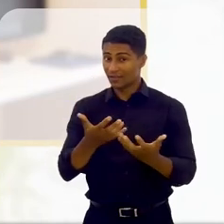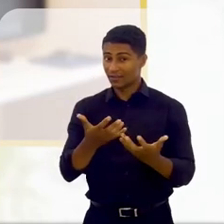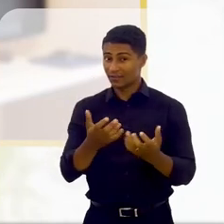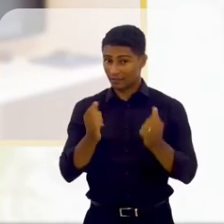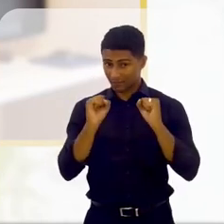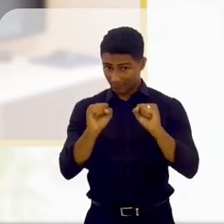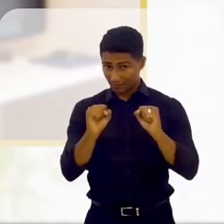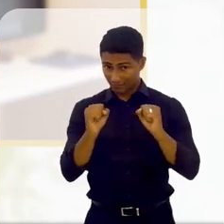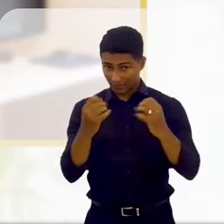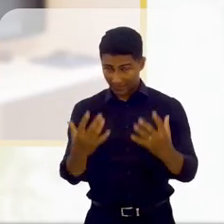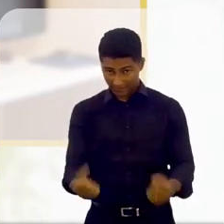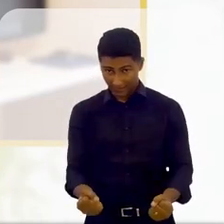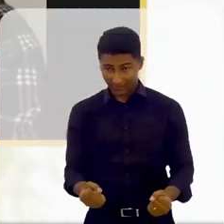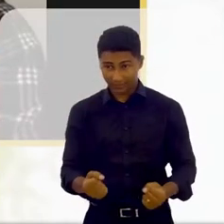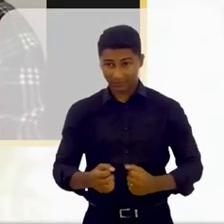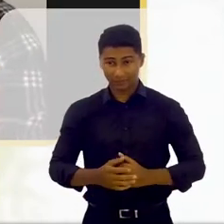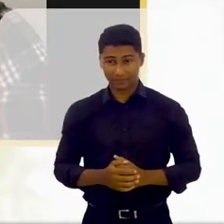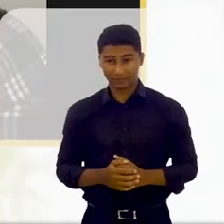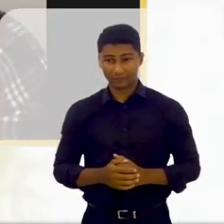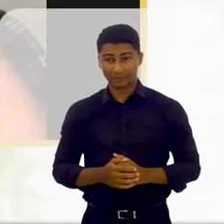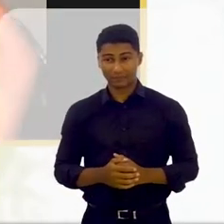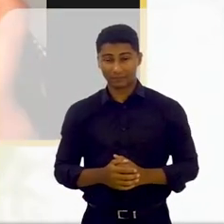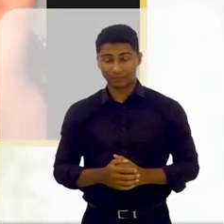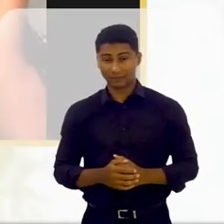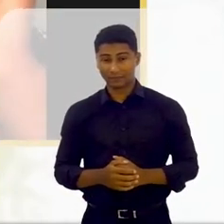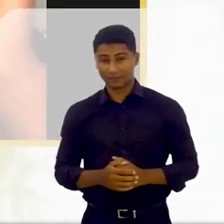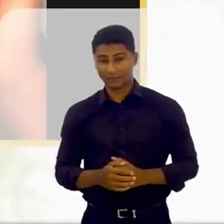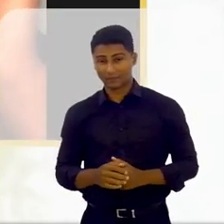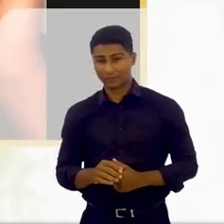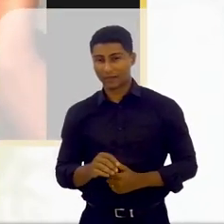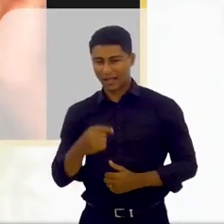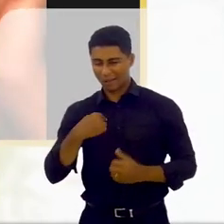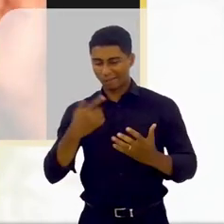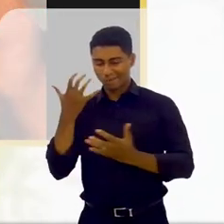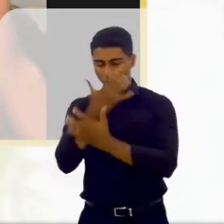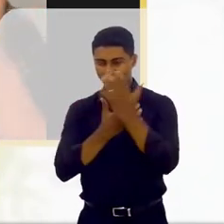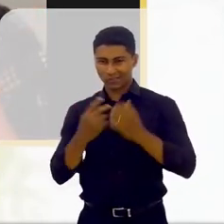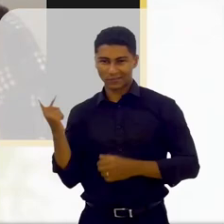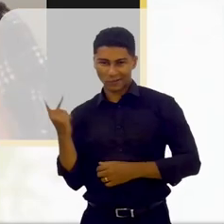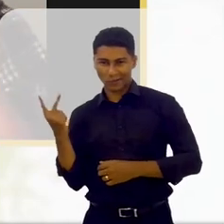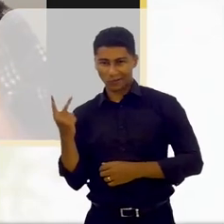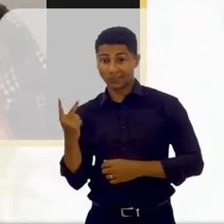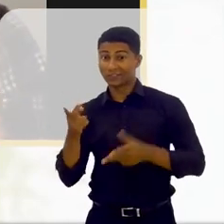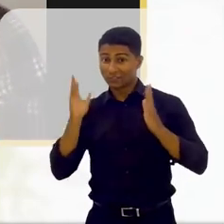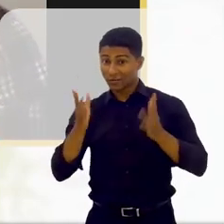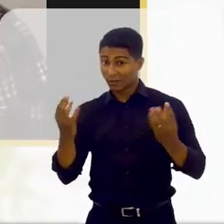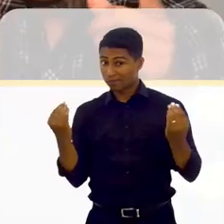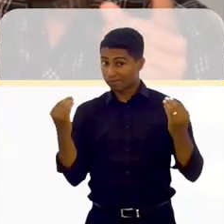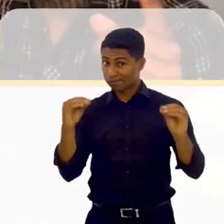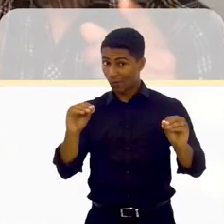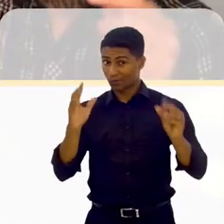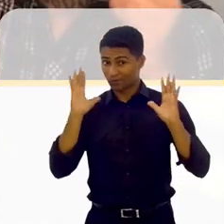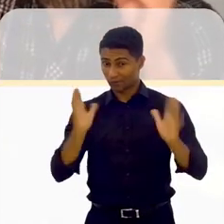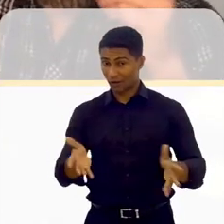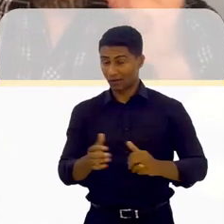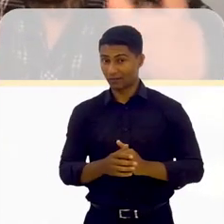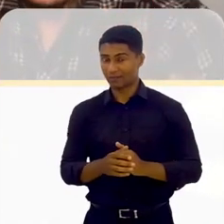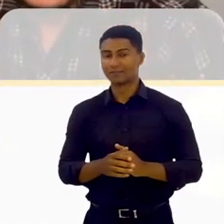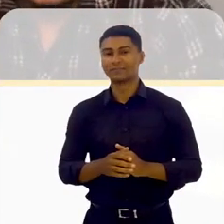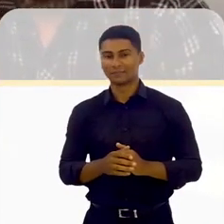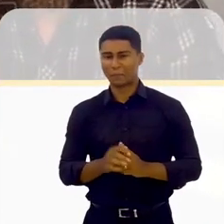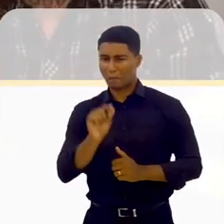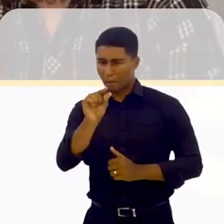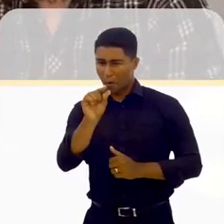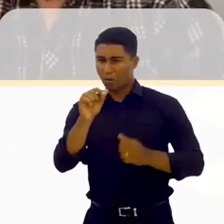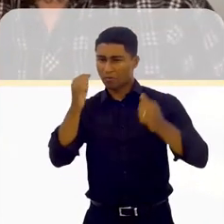um pouquinho para a gente. Pode ser? Posso mandar uma palhinha de uma música nossa que a gente acabou de lançar, inclusive, né? Claro, Eu acho que mas